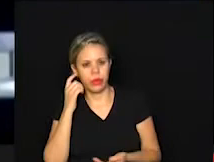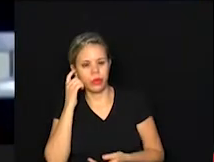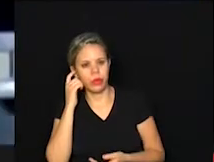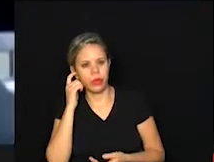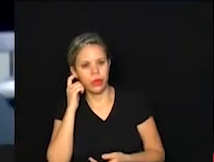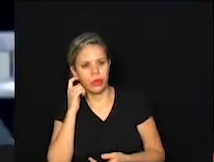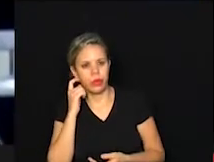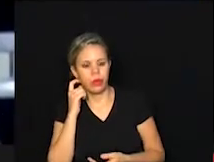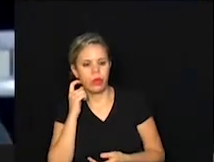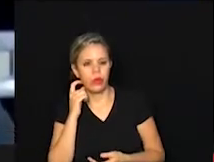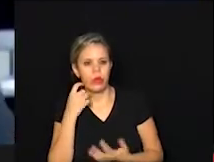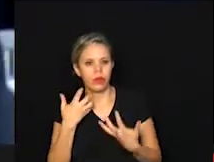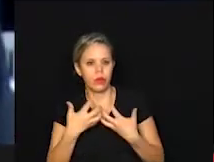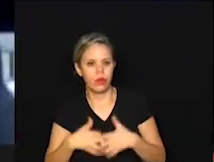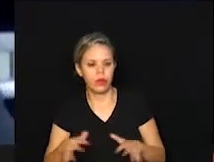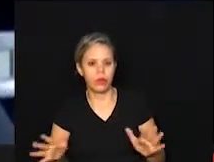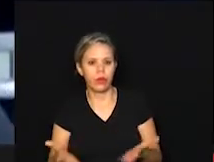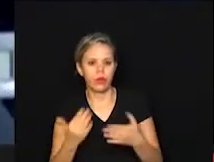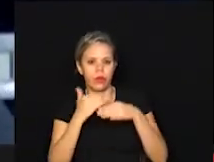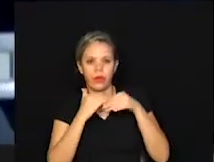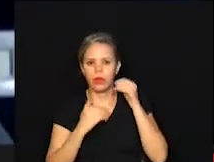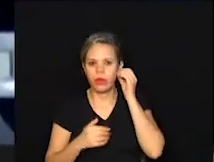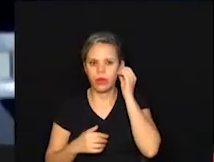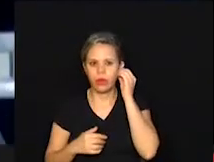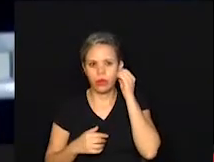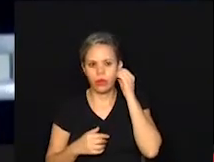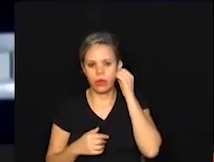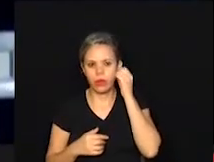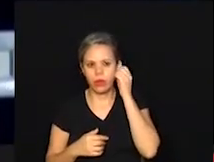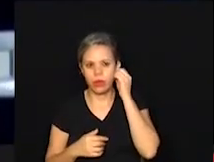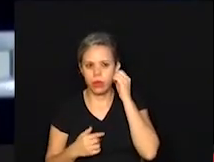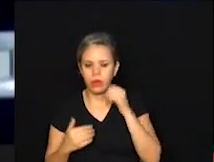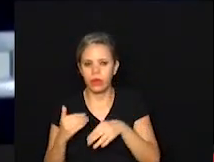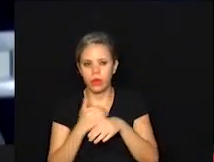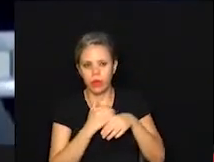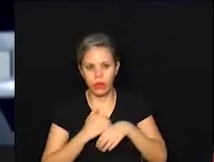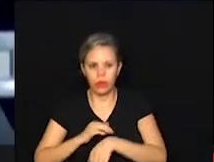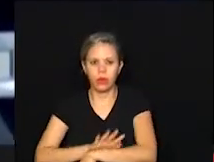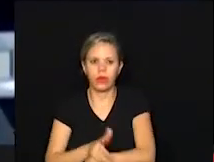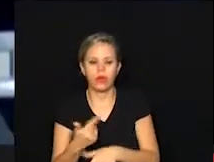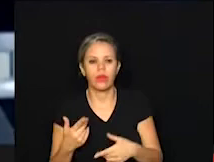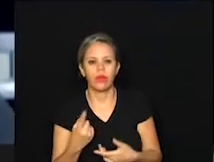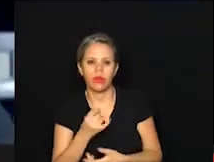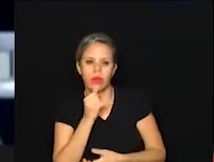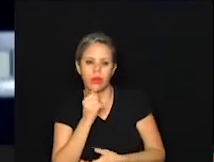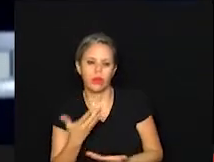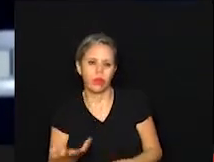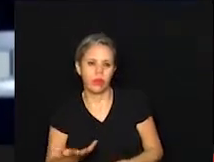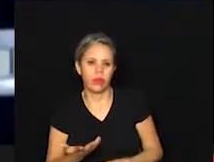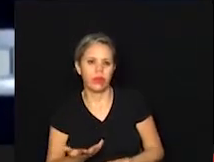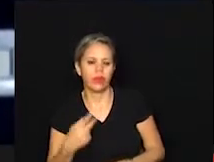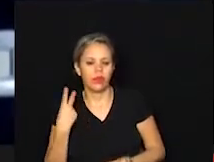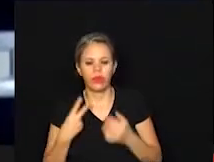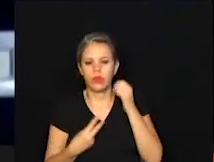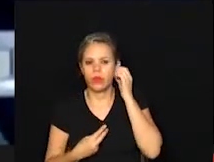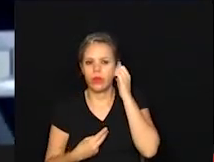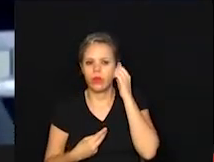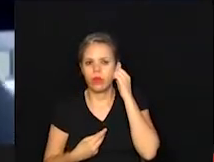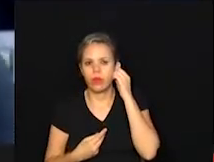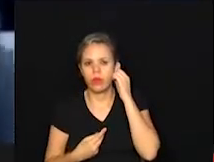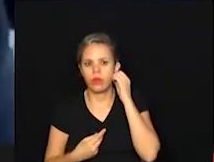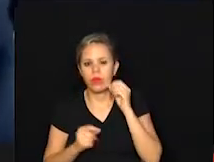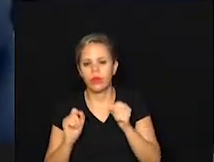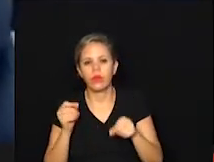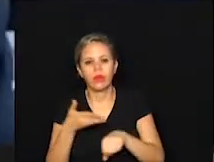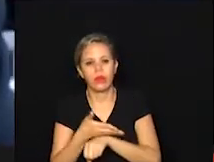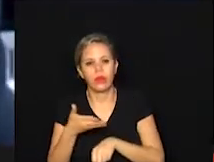os mecanismos de promoção da igualdade racial. O único recorte, vereadora e quem